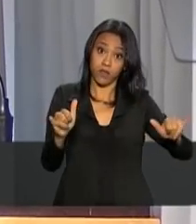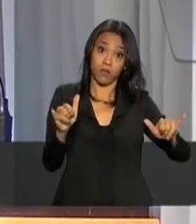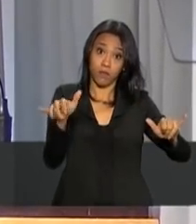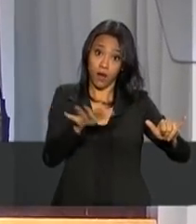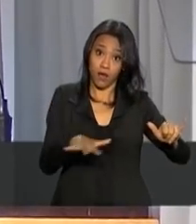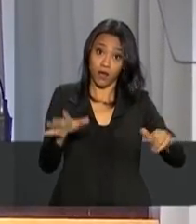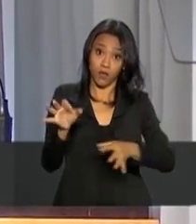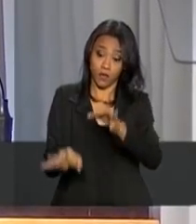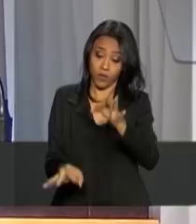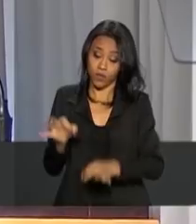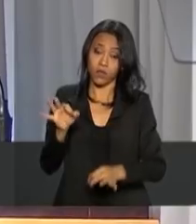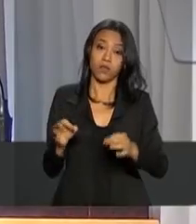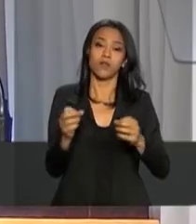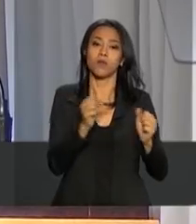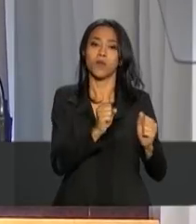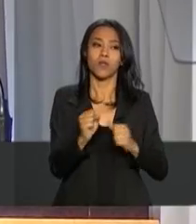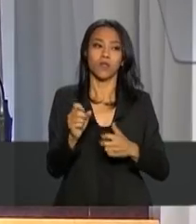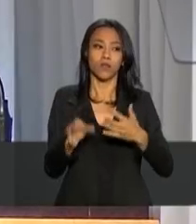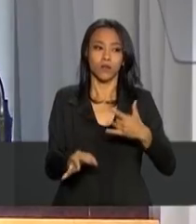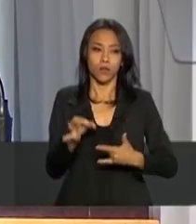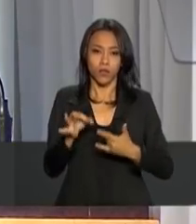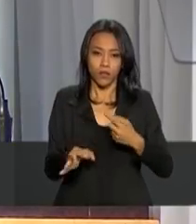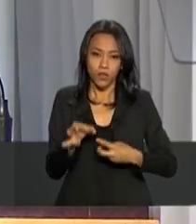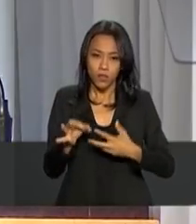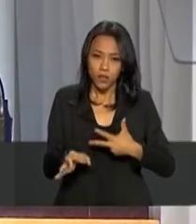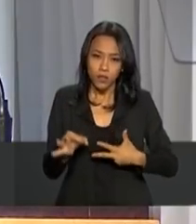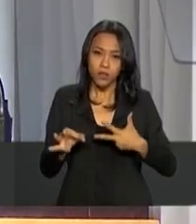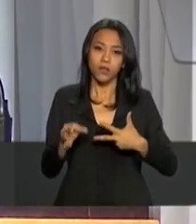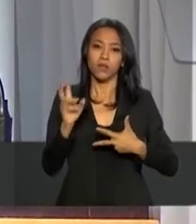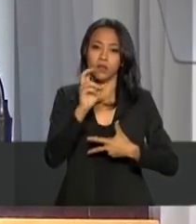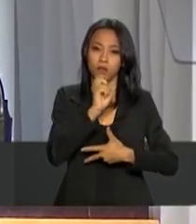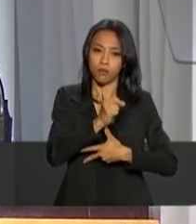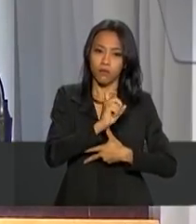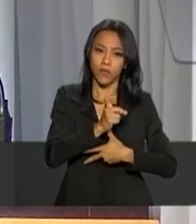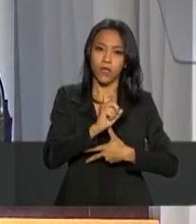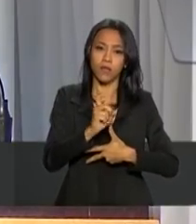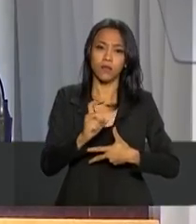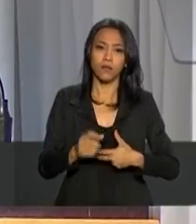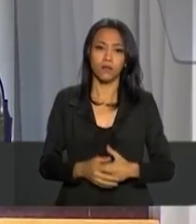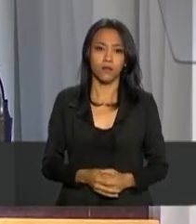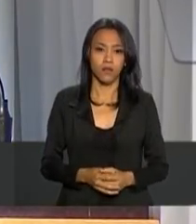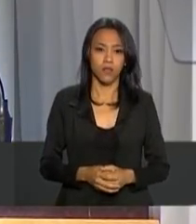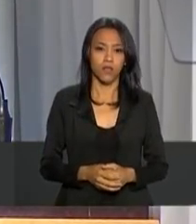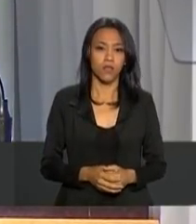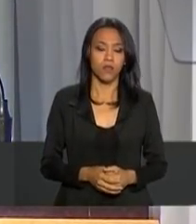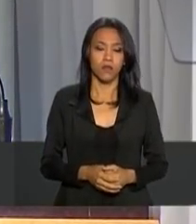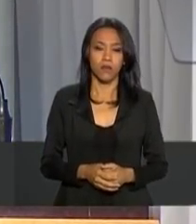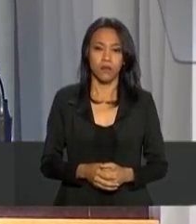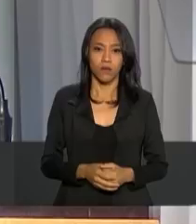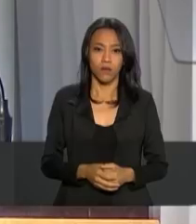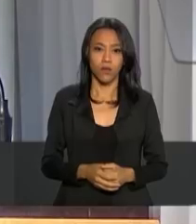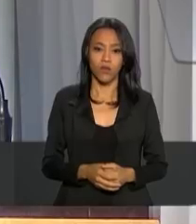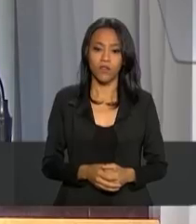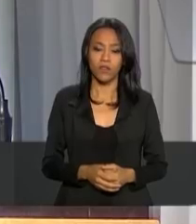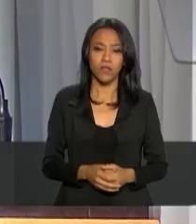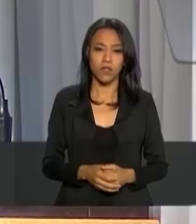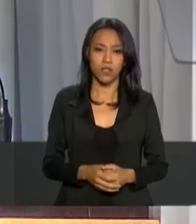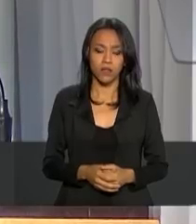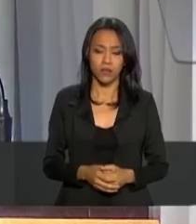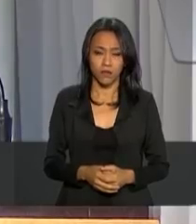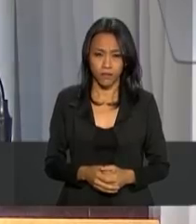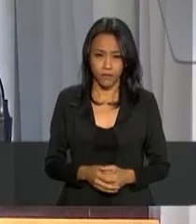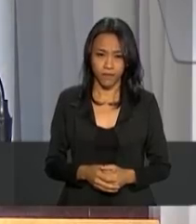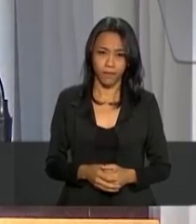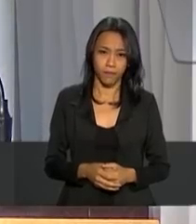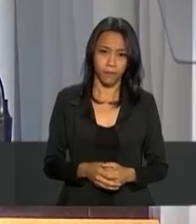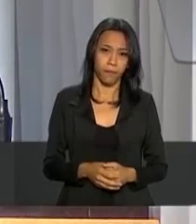para o Executivo. E não foi sem razão, convenhamos, talvez até instintivamente, que se estabeleceu o Bolsa Família, na verdade, direito à alimentação, que